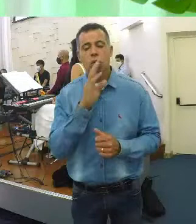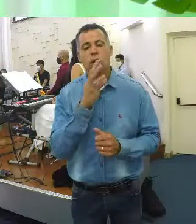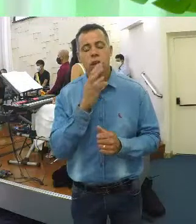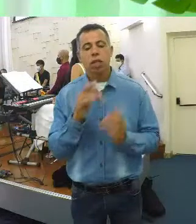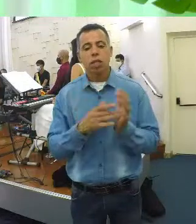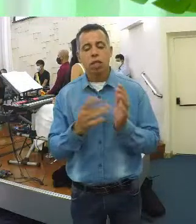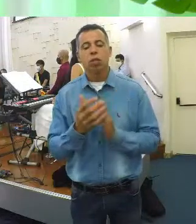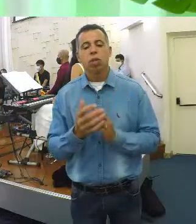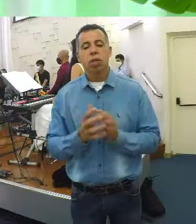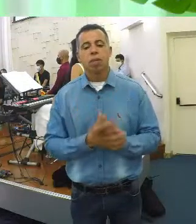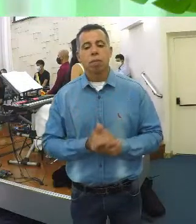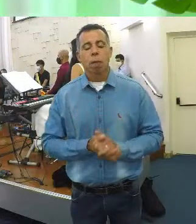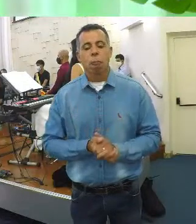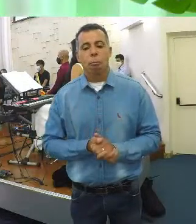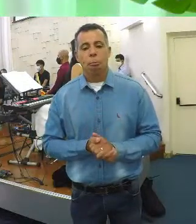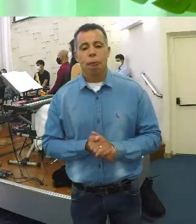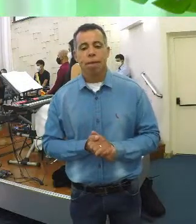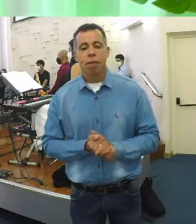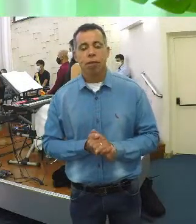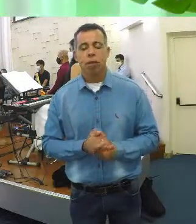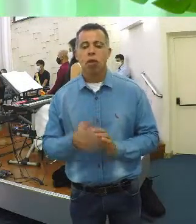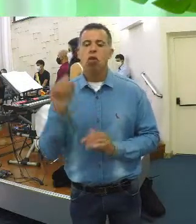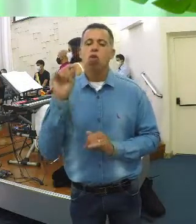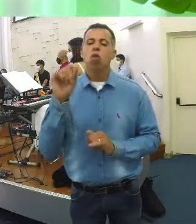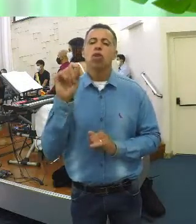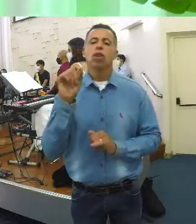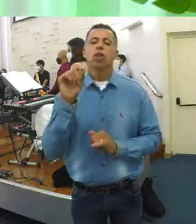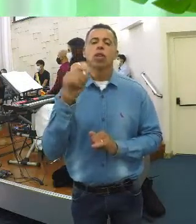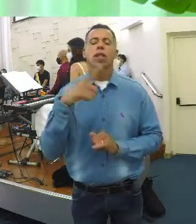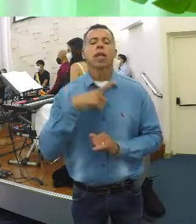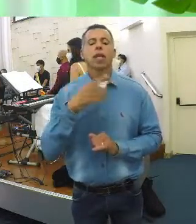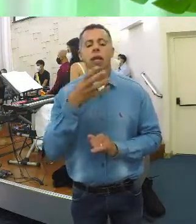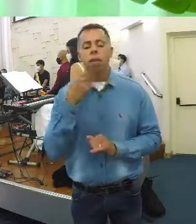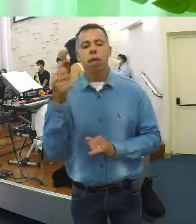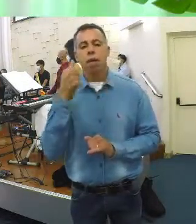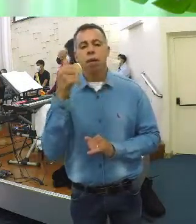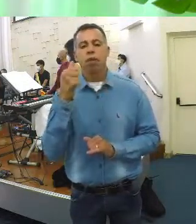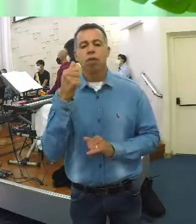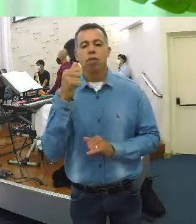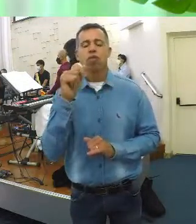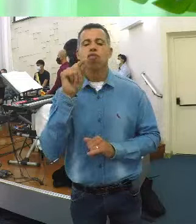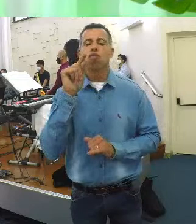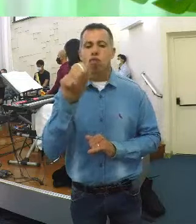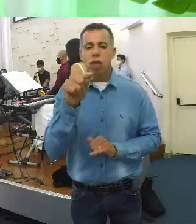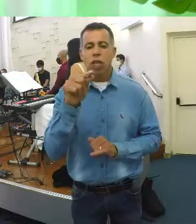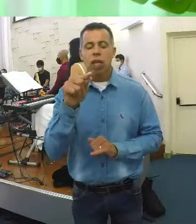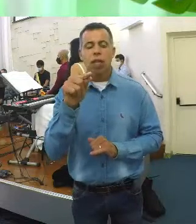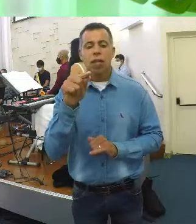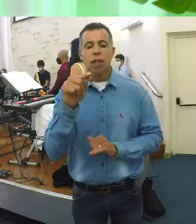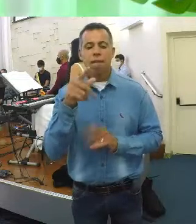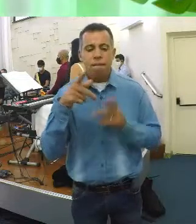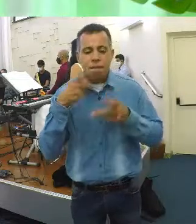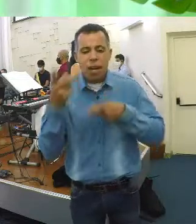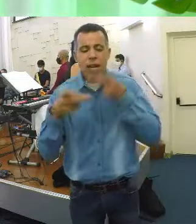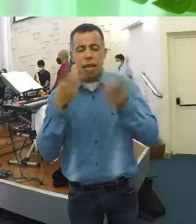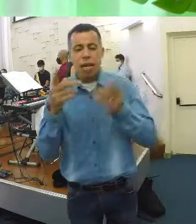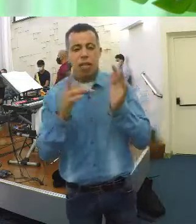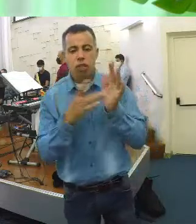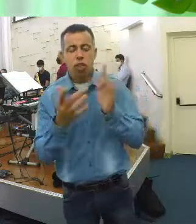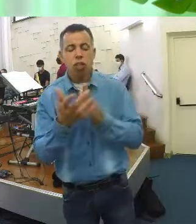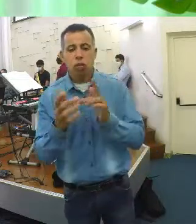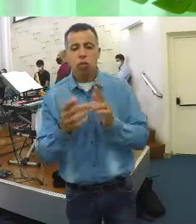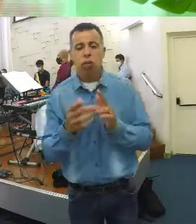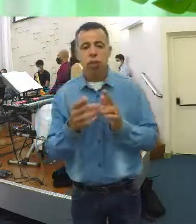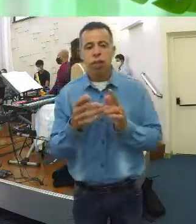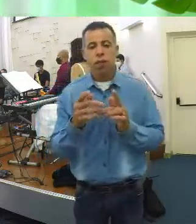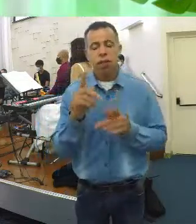céu. O que você tem de melhor é Jesus. Você tem dado Jesus, você tem espalhado Jesus, você tem falado de